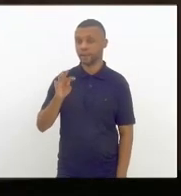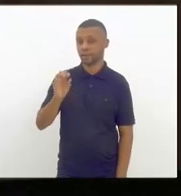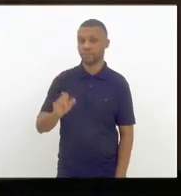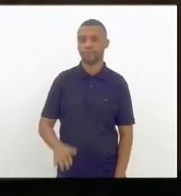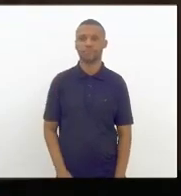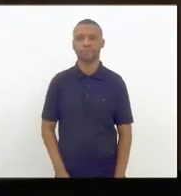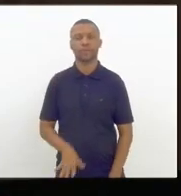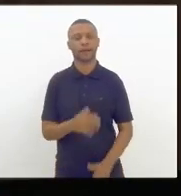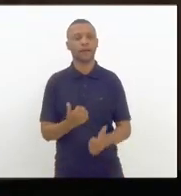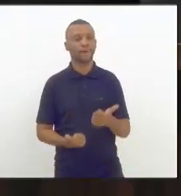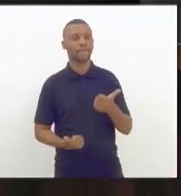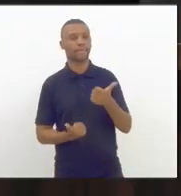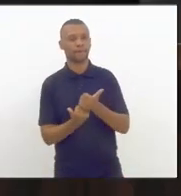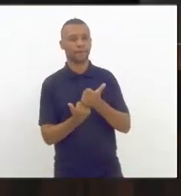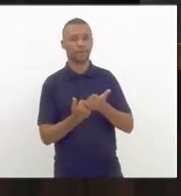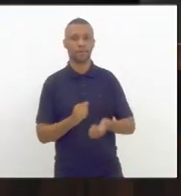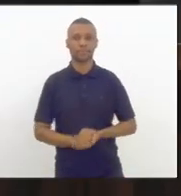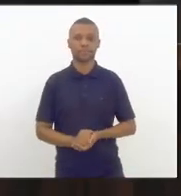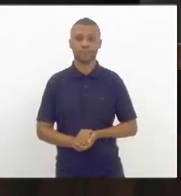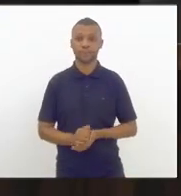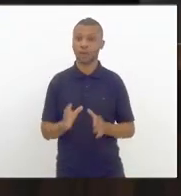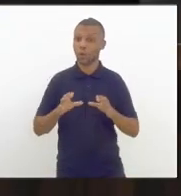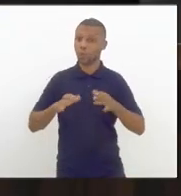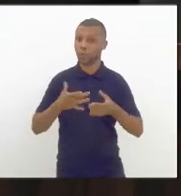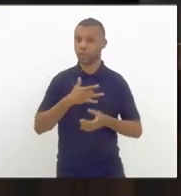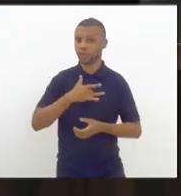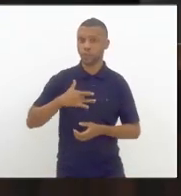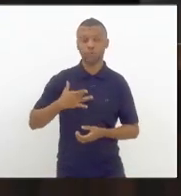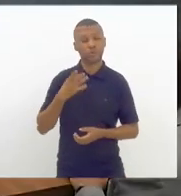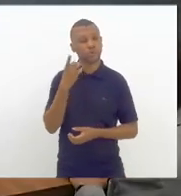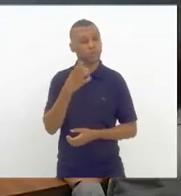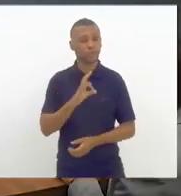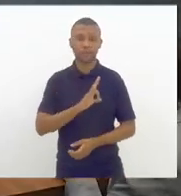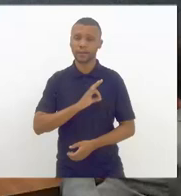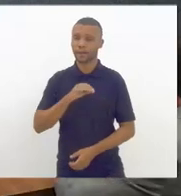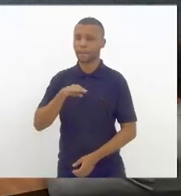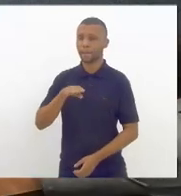Favorável, senhor presidente. Pela Comissão de Saúde, deputada Marta Rocha.